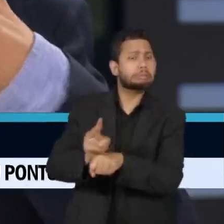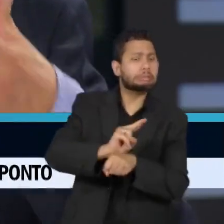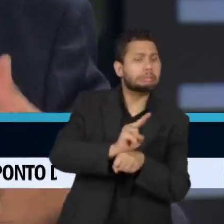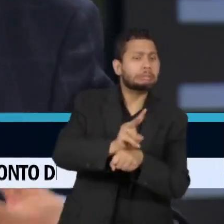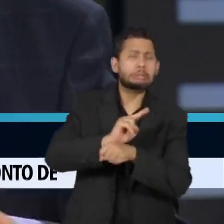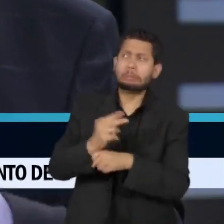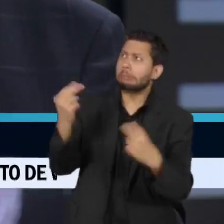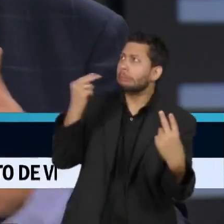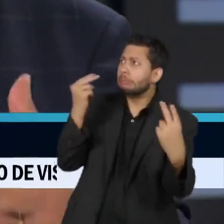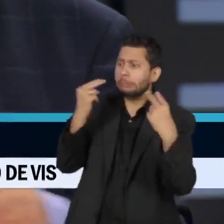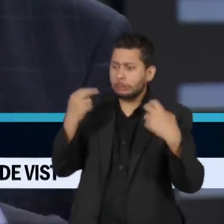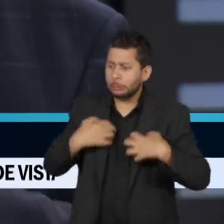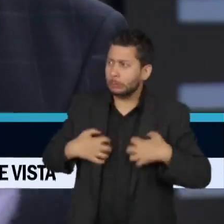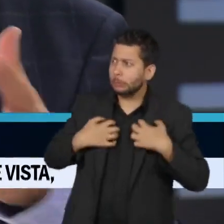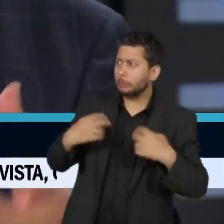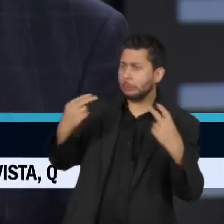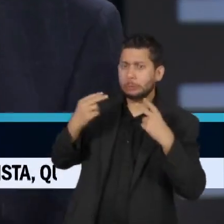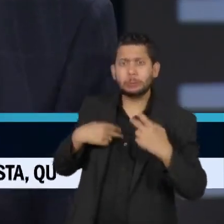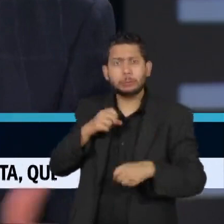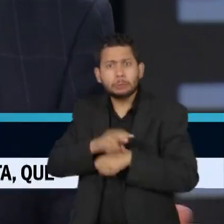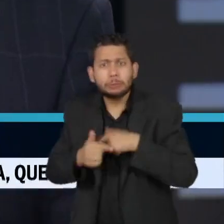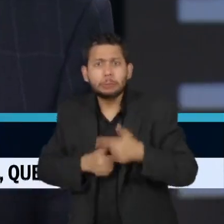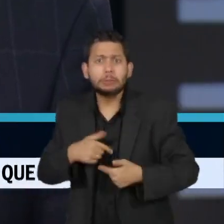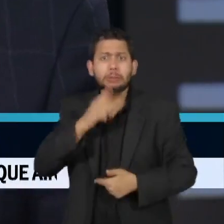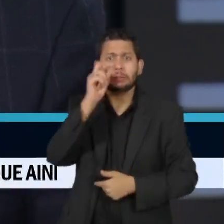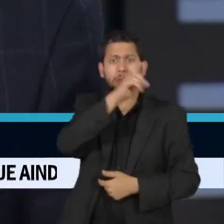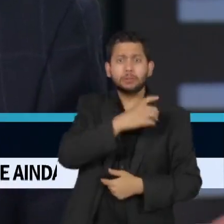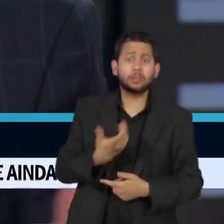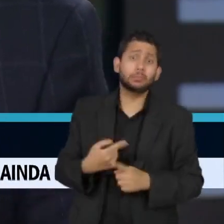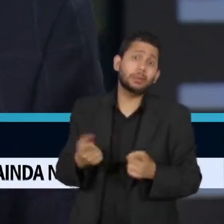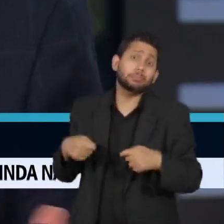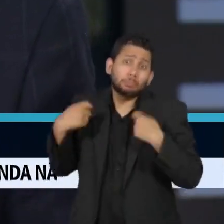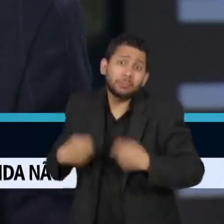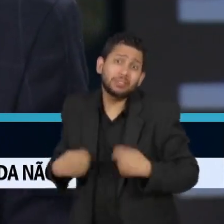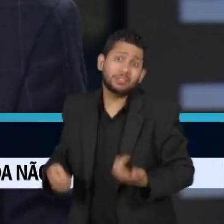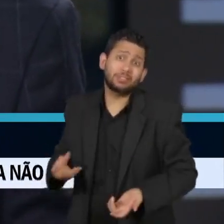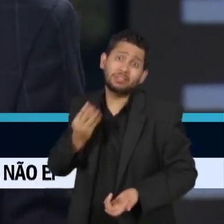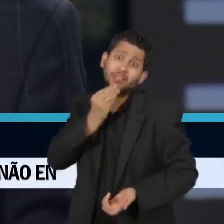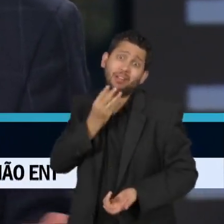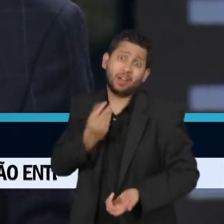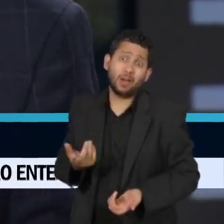vigilância, dificuldades de trabalho, mas dependem completamente de Israel, até a moeda.